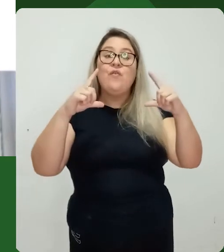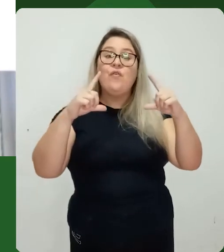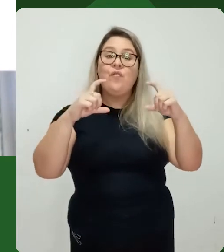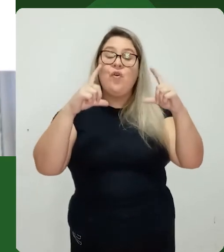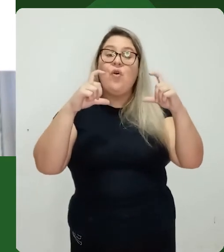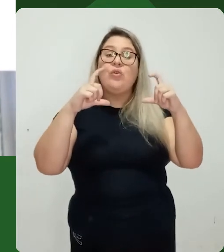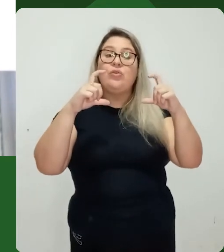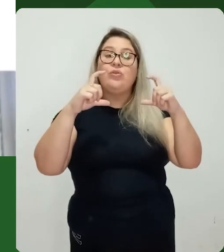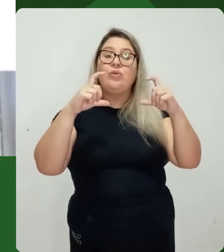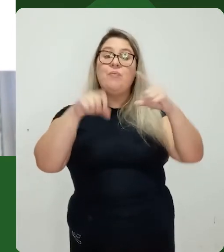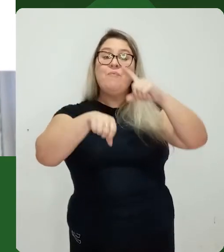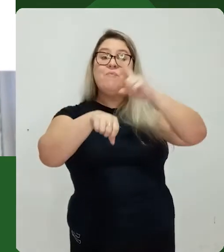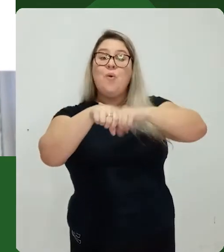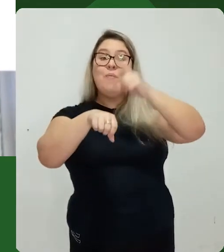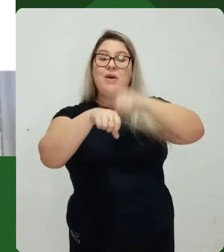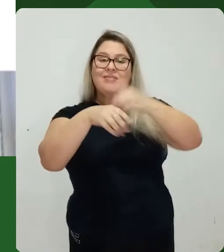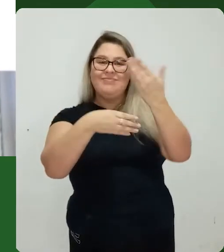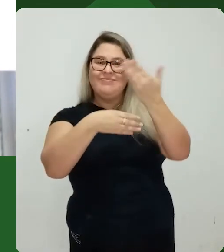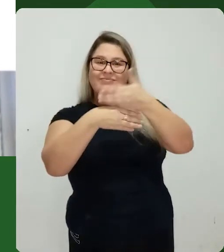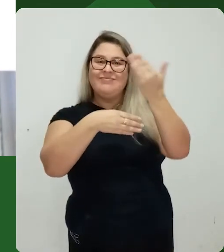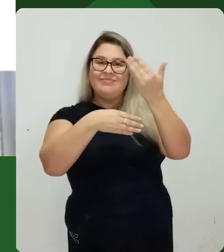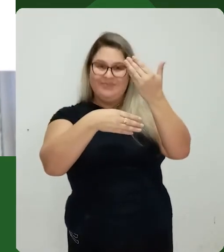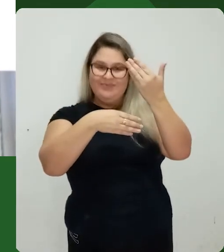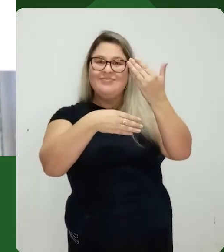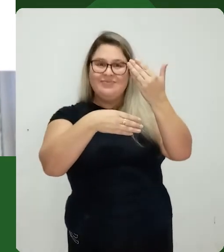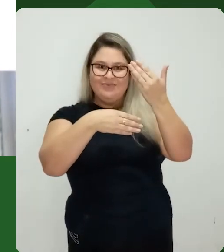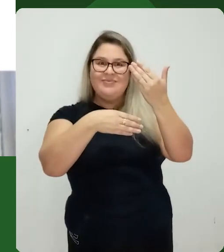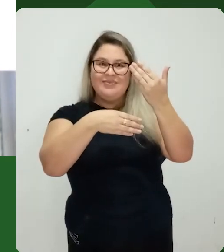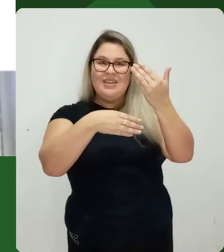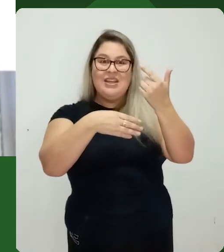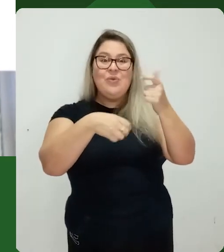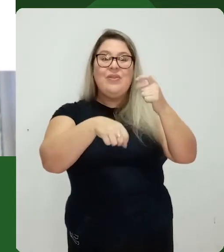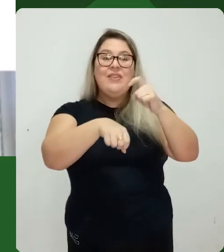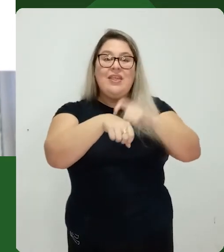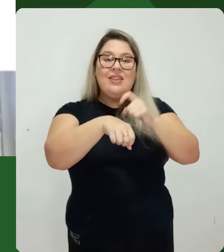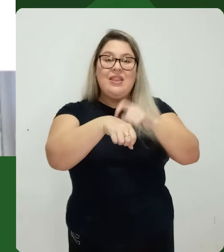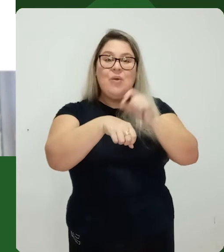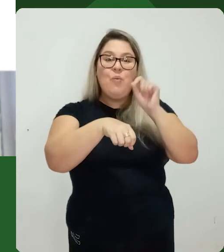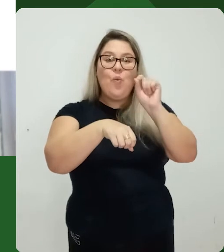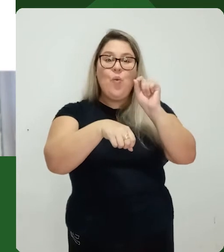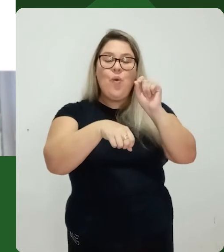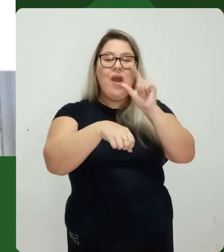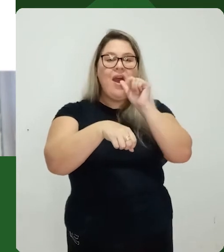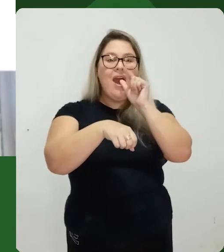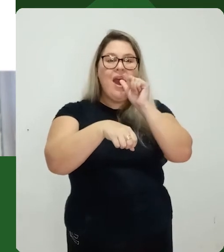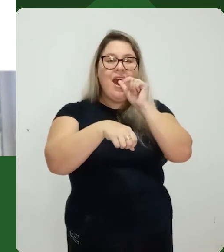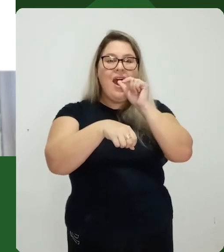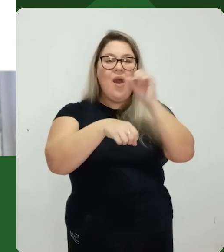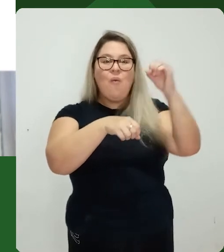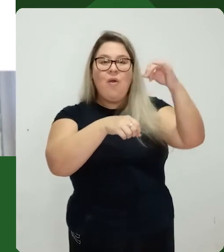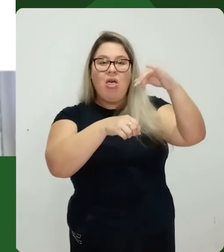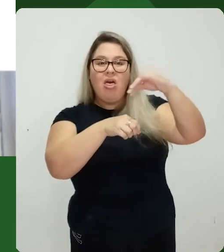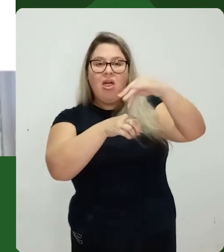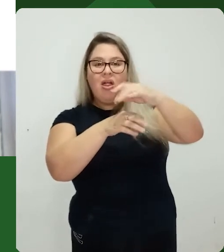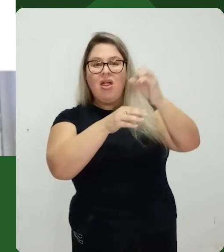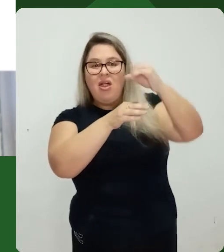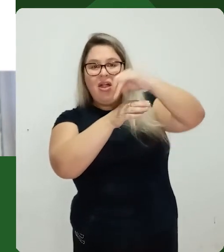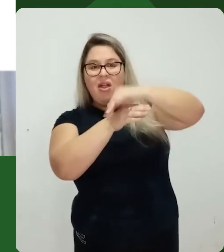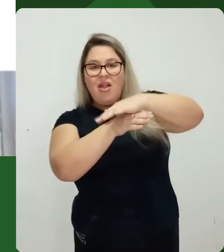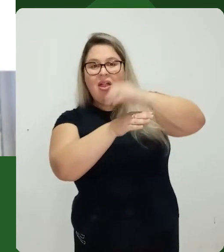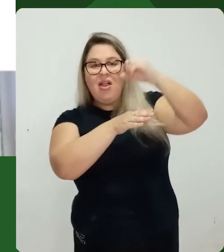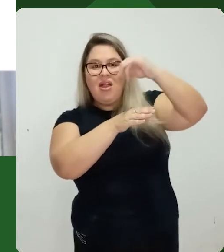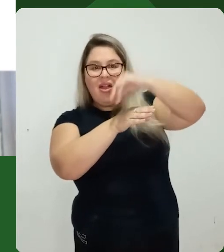fazer uma fotografia como essa daqui, eu preciso fazer uma foto rápida, uma foto em que naquele instante da fotografia não